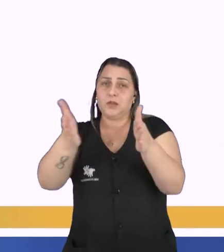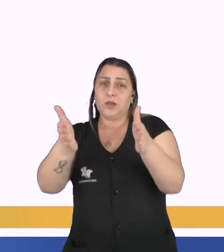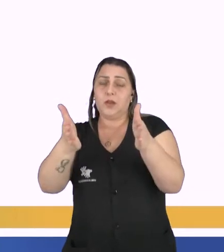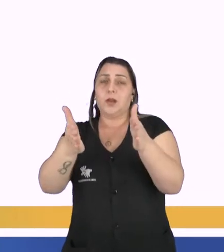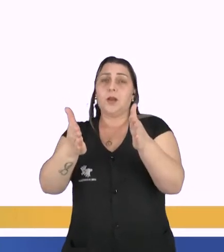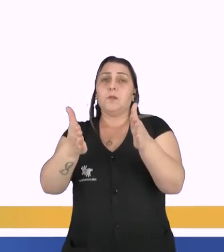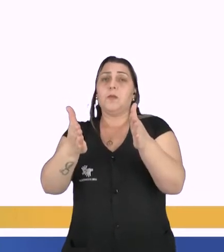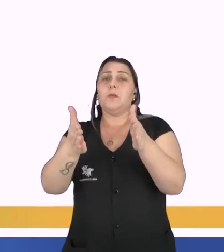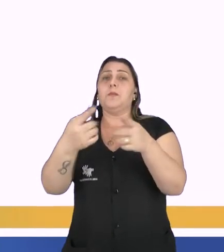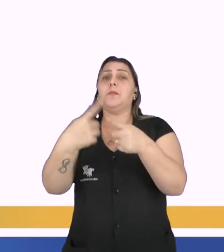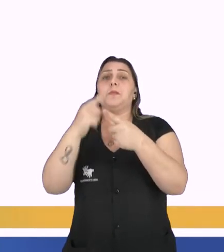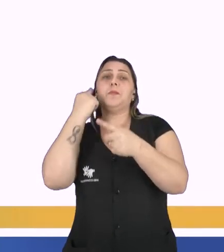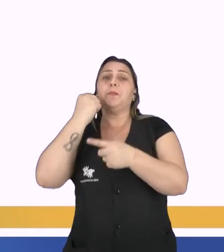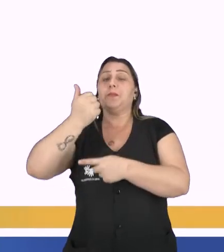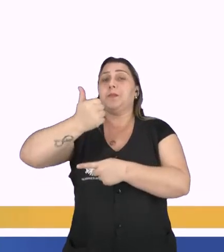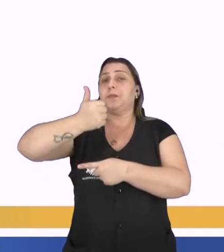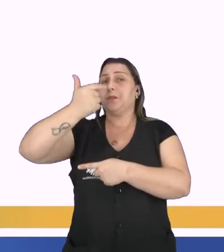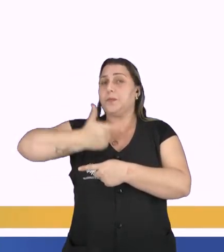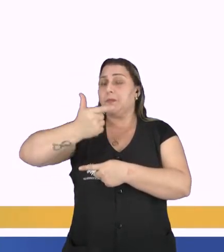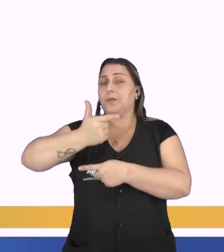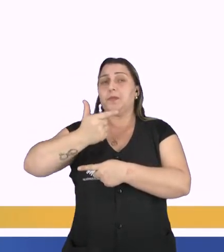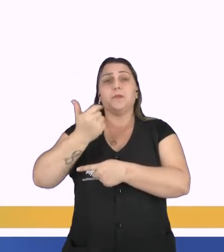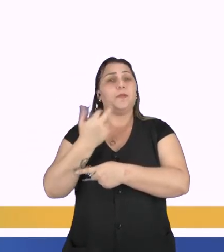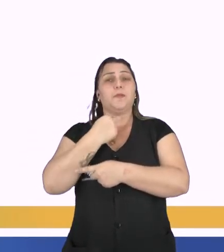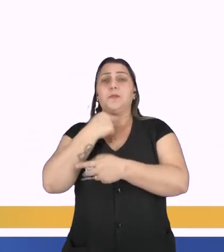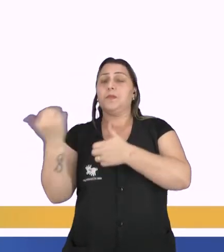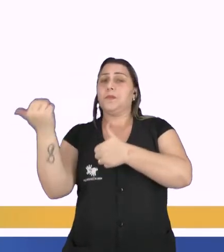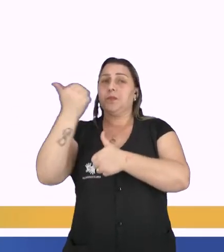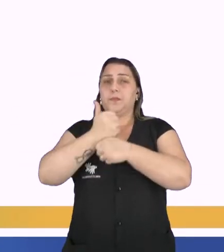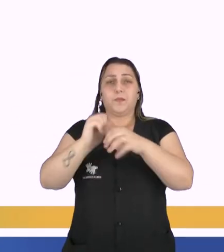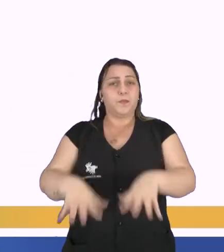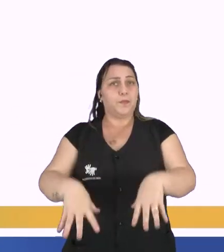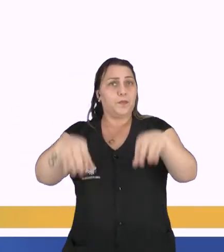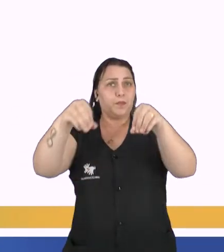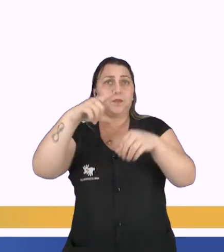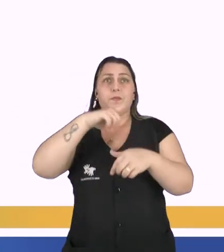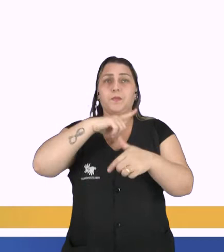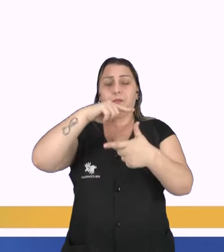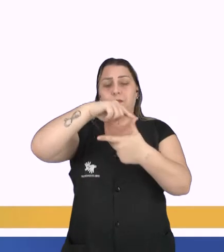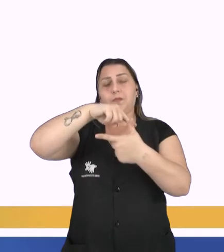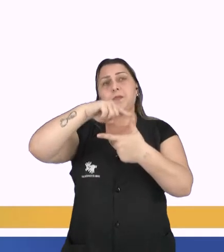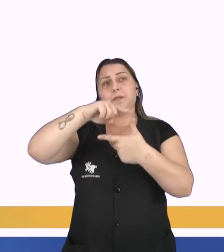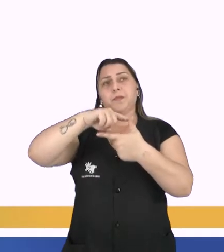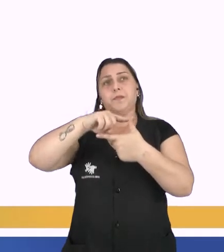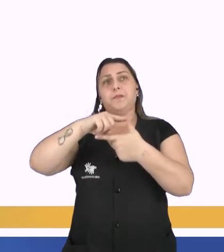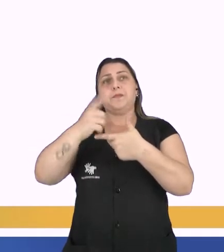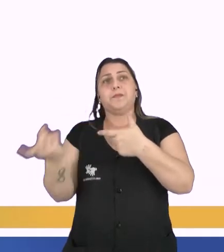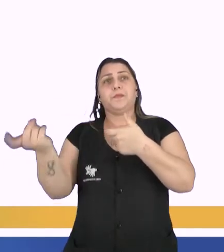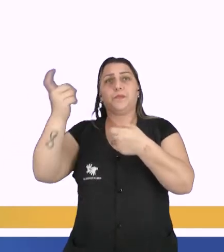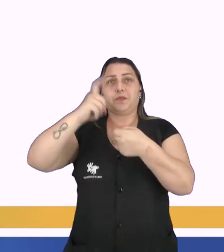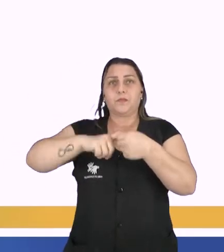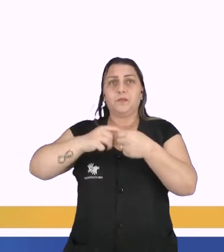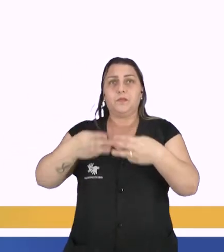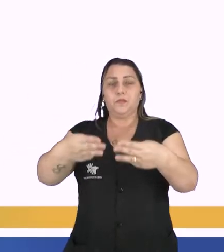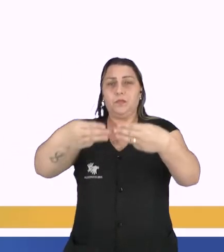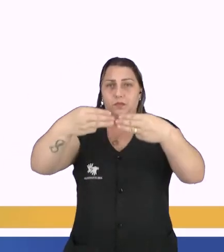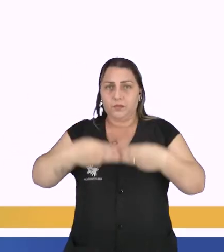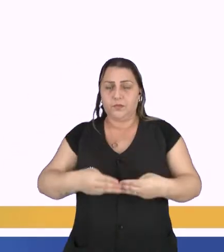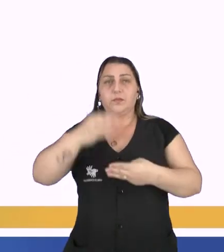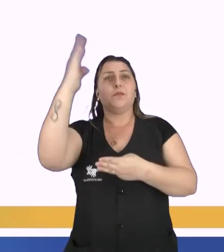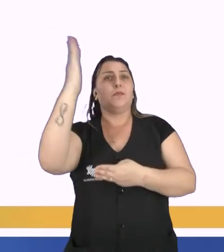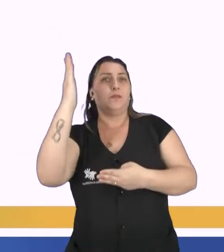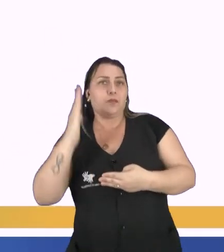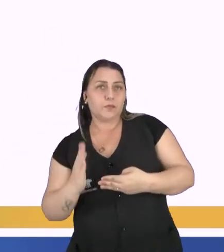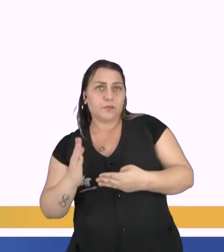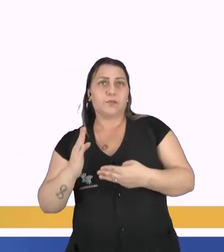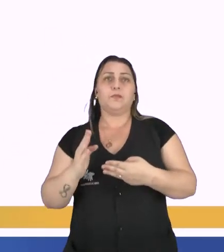né? E aí, dentro desse período da regência provisória, nós teremos aí a readmissão do Ministério dos